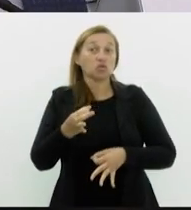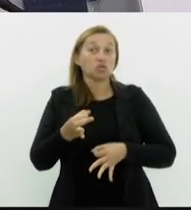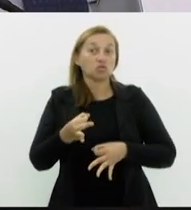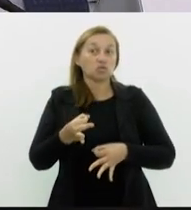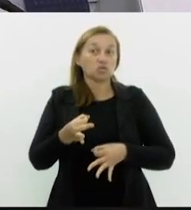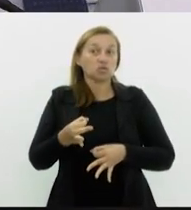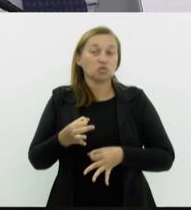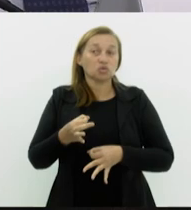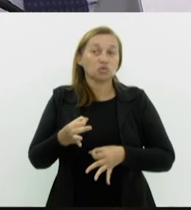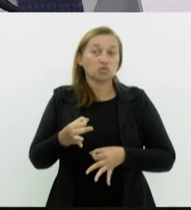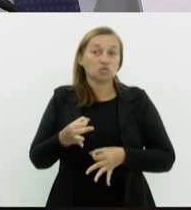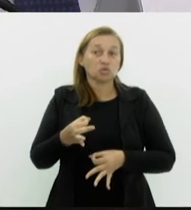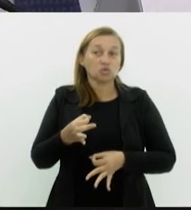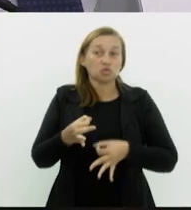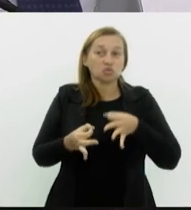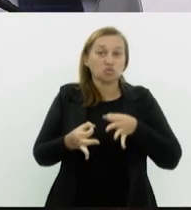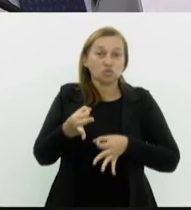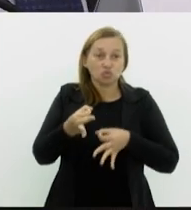júri